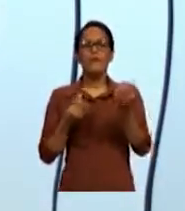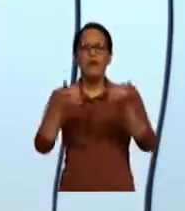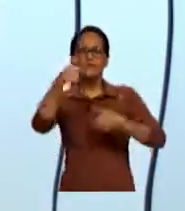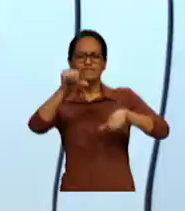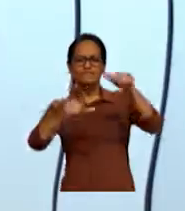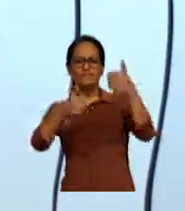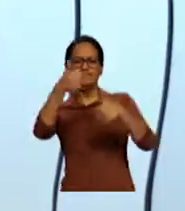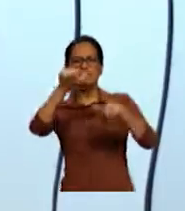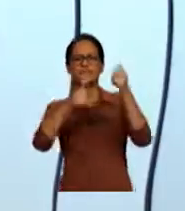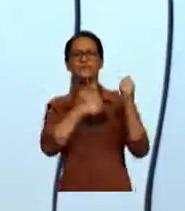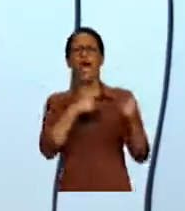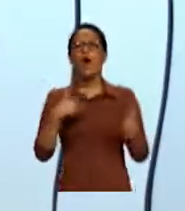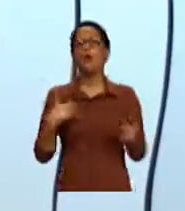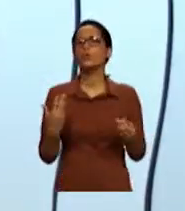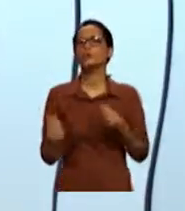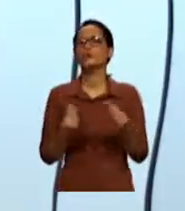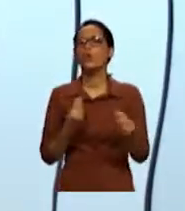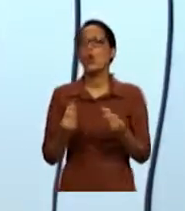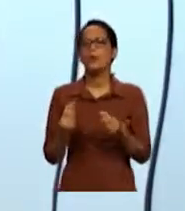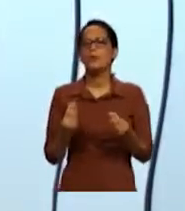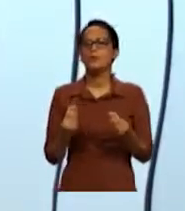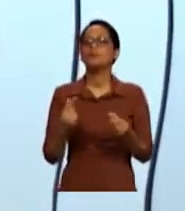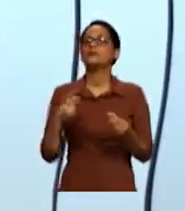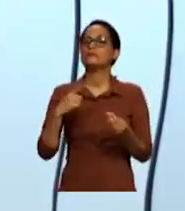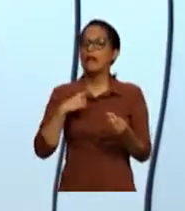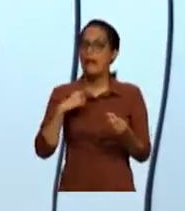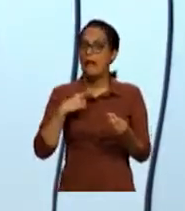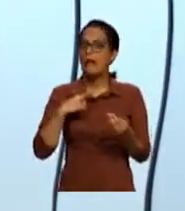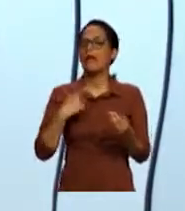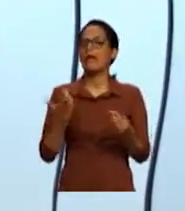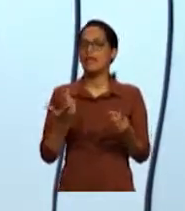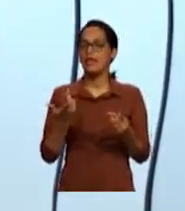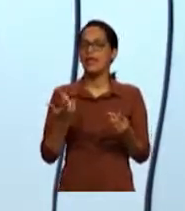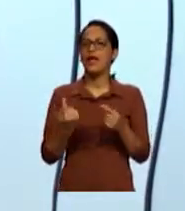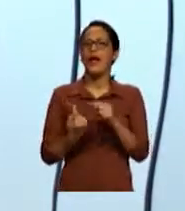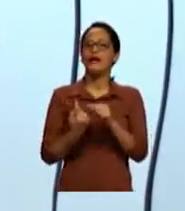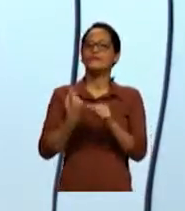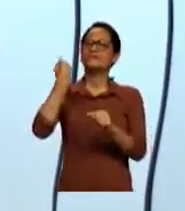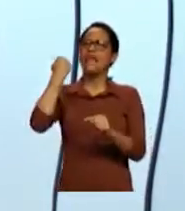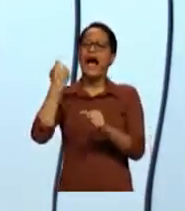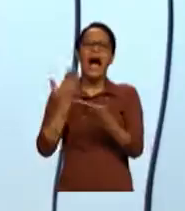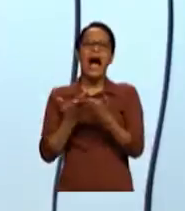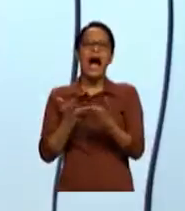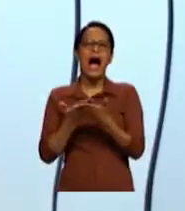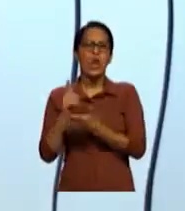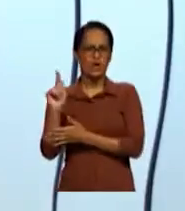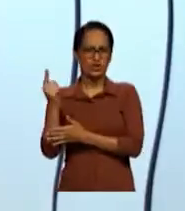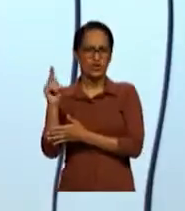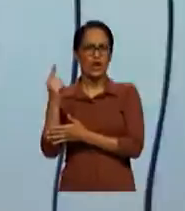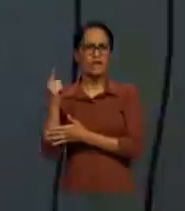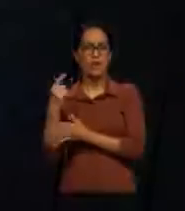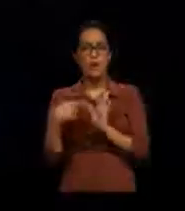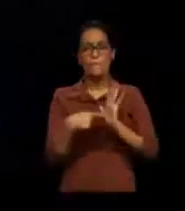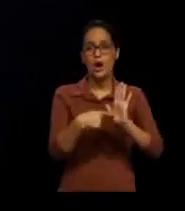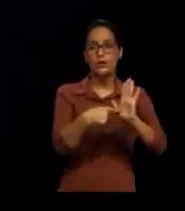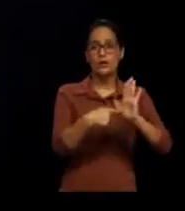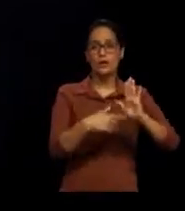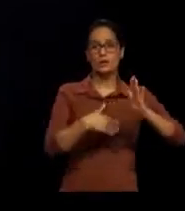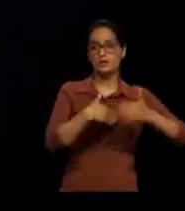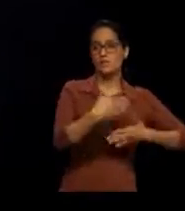saúde? Com vários indicadores que vocês viram lá na geografia, índice de